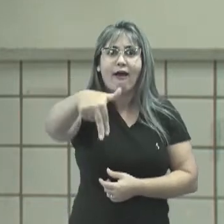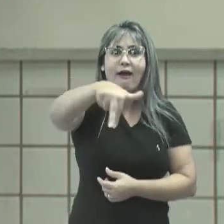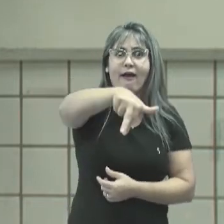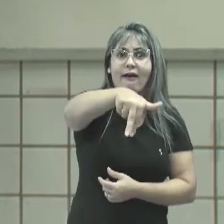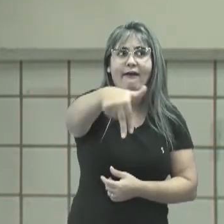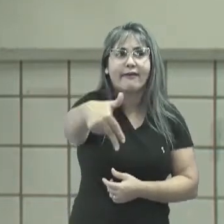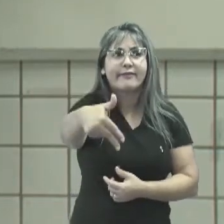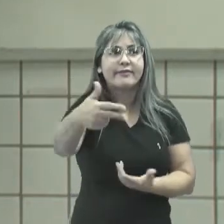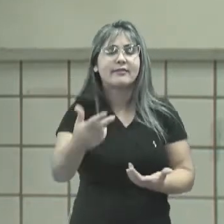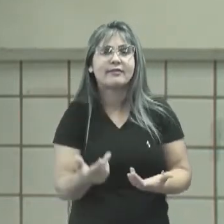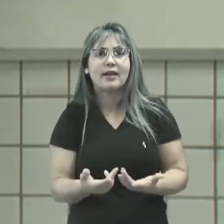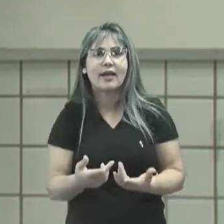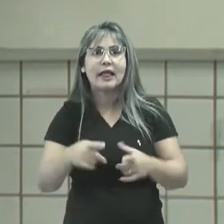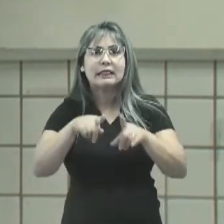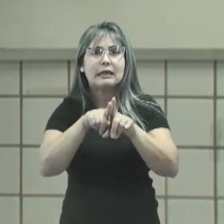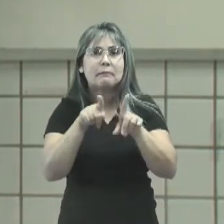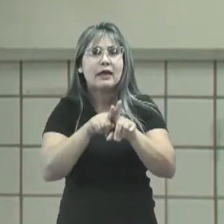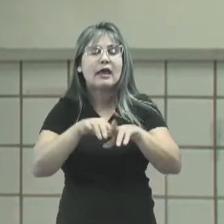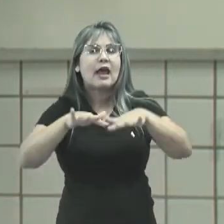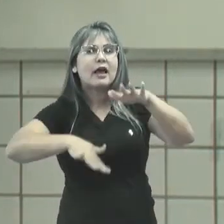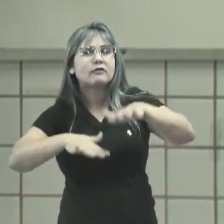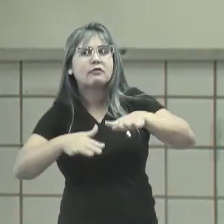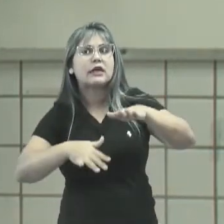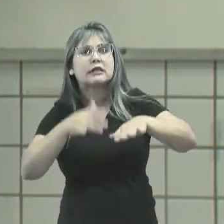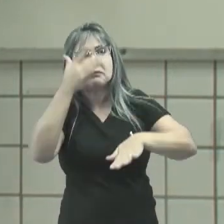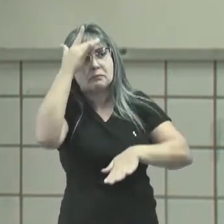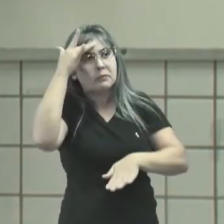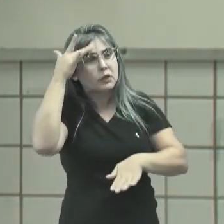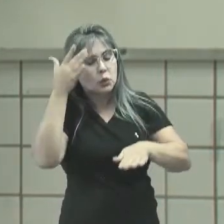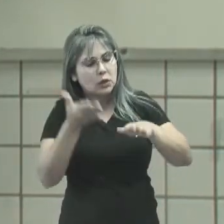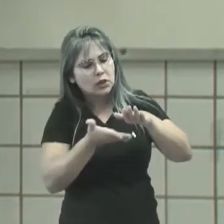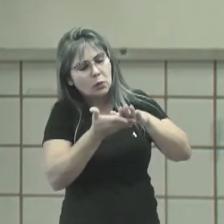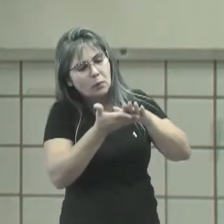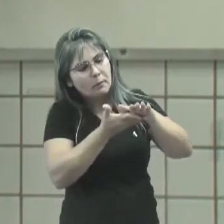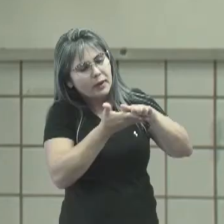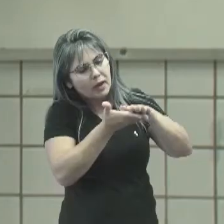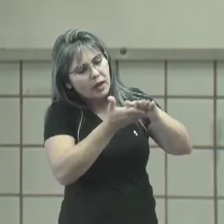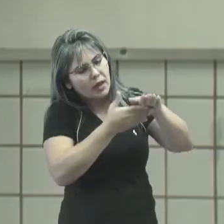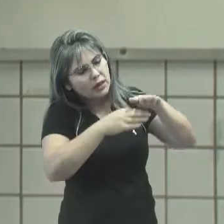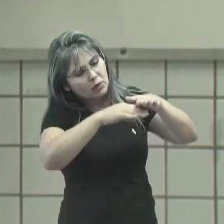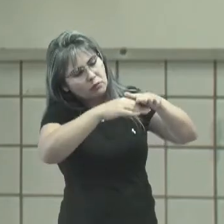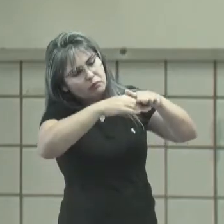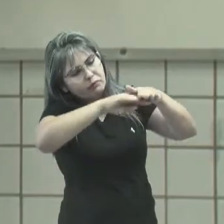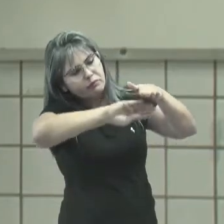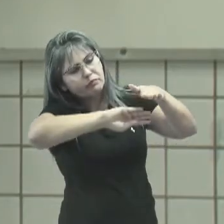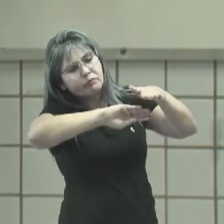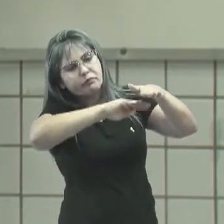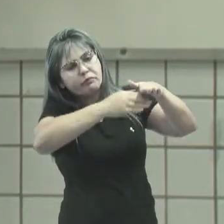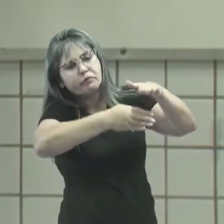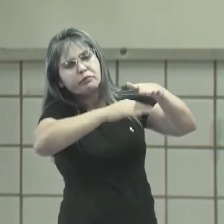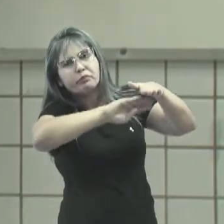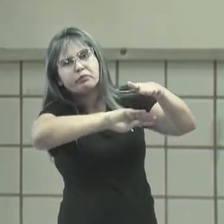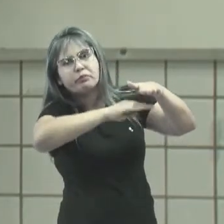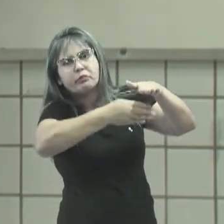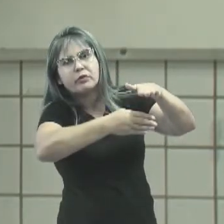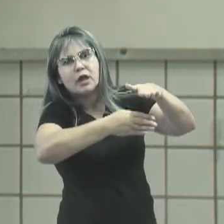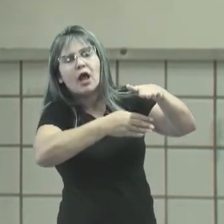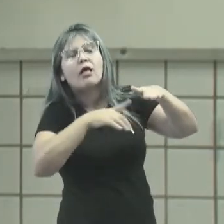utiliza uma bota ortopédica. Ali é uma órtese. E pessoas que têm amputação, utiliza